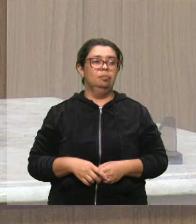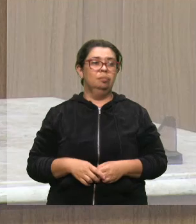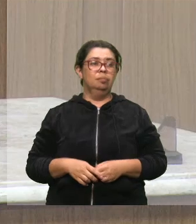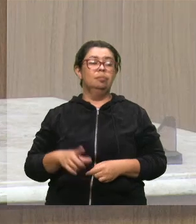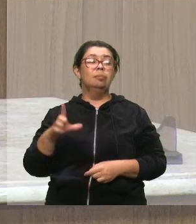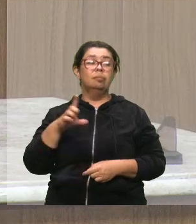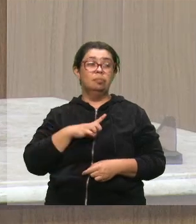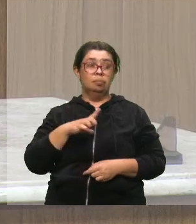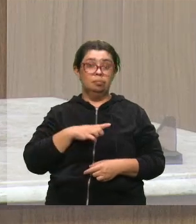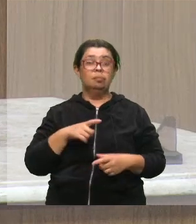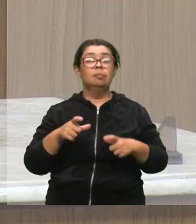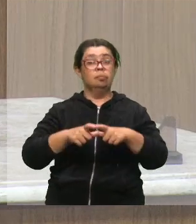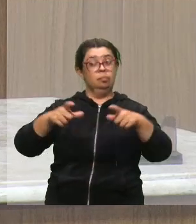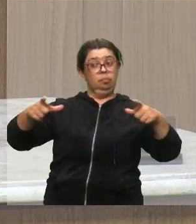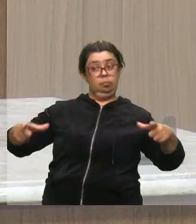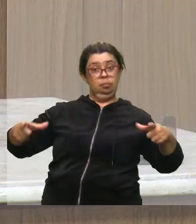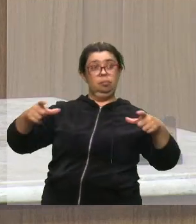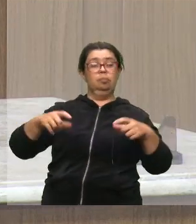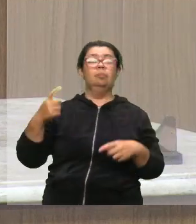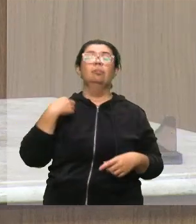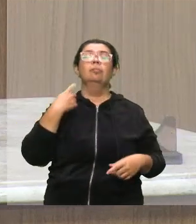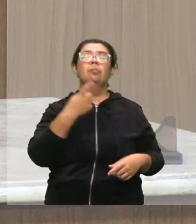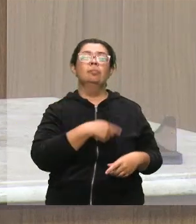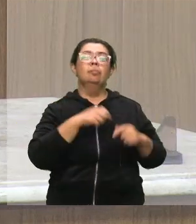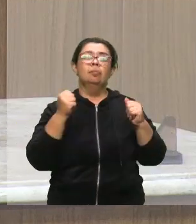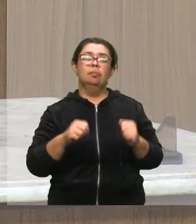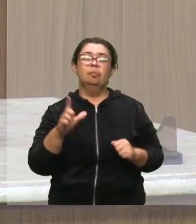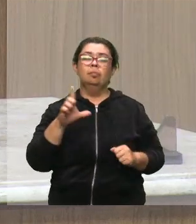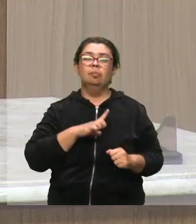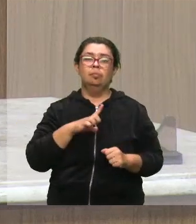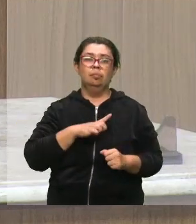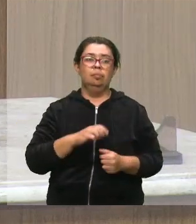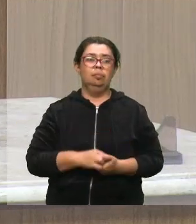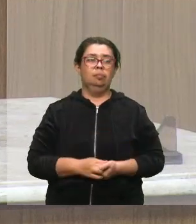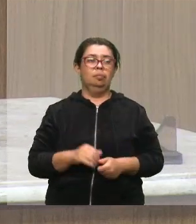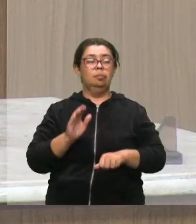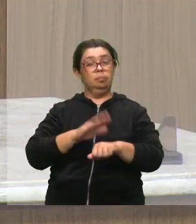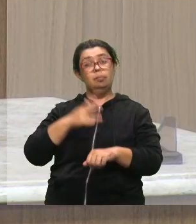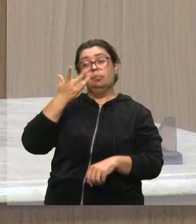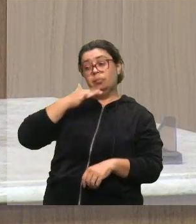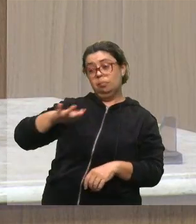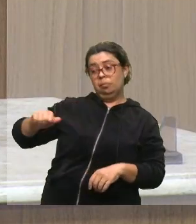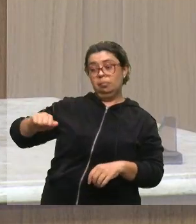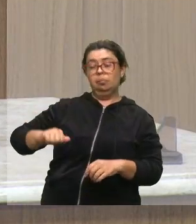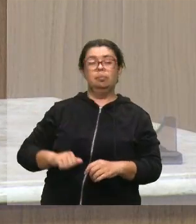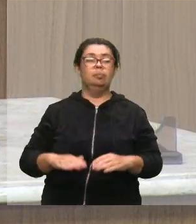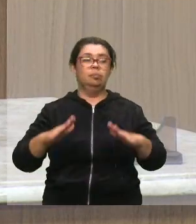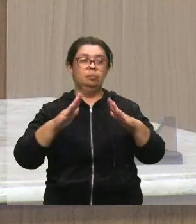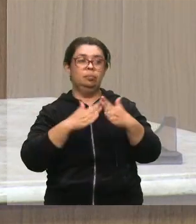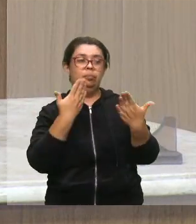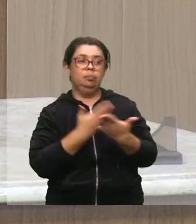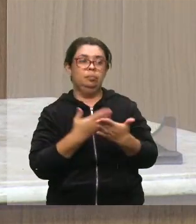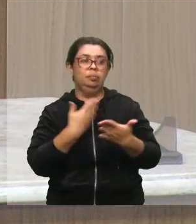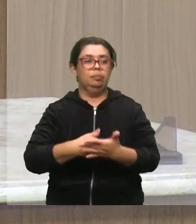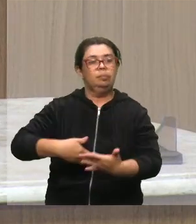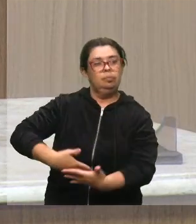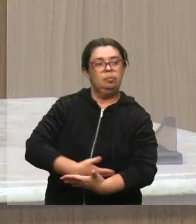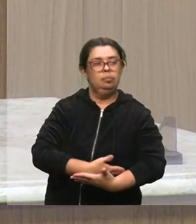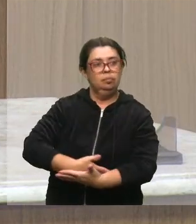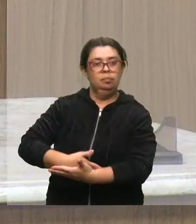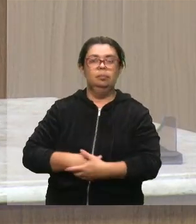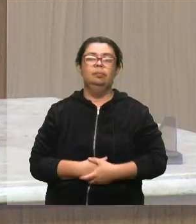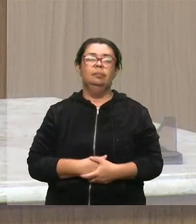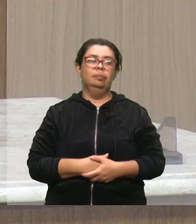elas sejam ampliadas e para que a gente possa, inclusive, atender mais crianças da creche e não gastar o que nós temos gastado